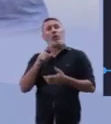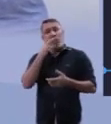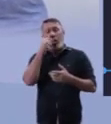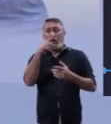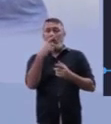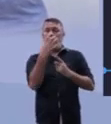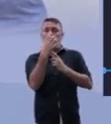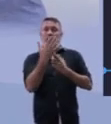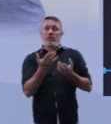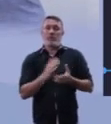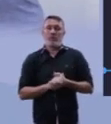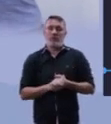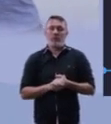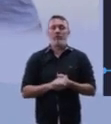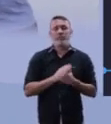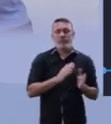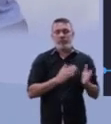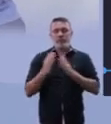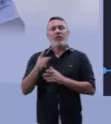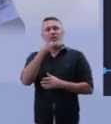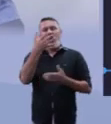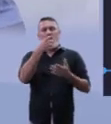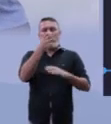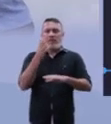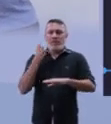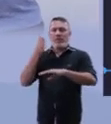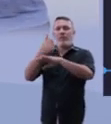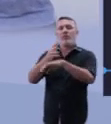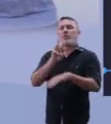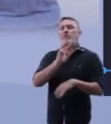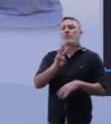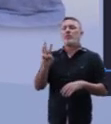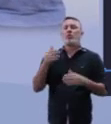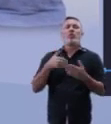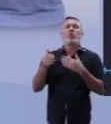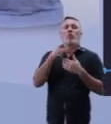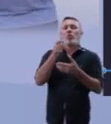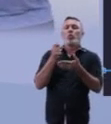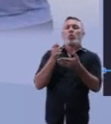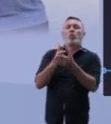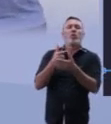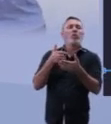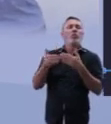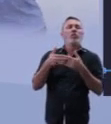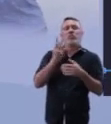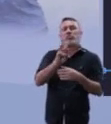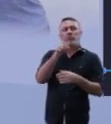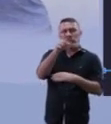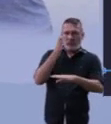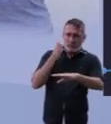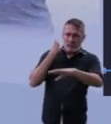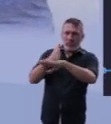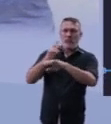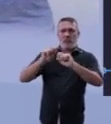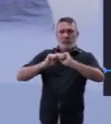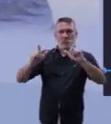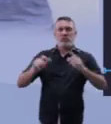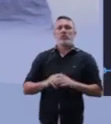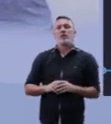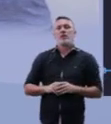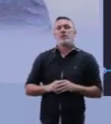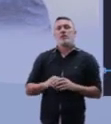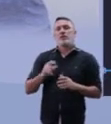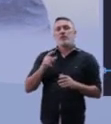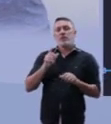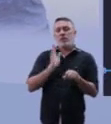uma manipulação. Pesquisem agora em um site de compras, qualquer site de compras, vocês podem pesquisar depois dessa aula.